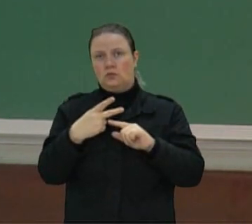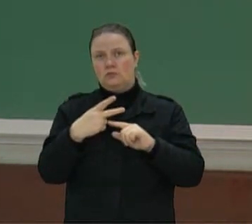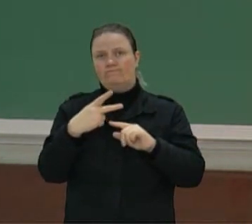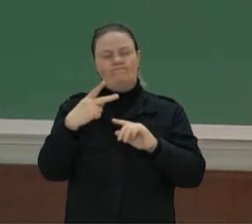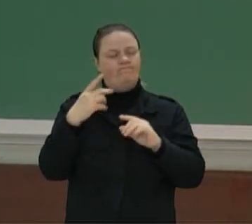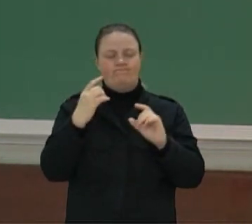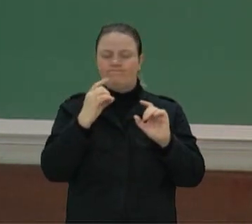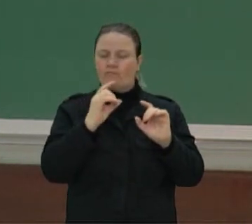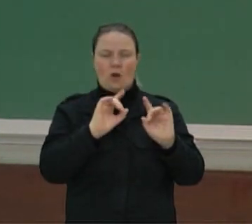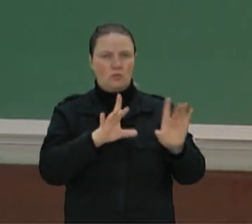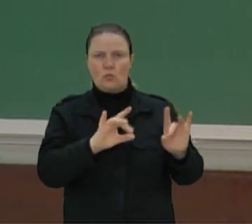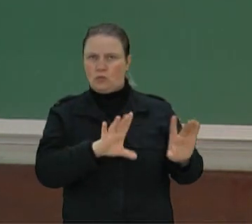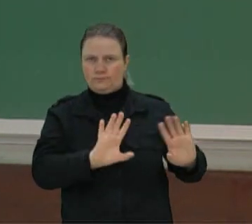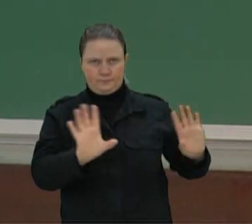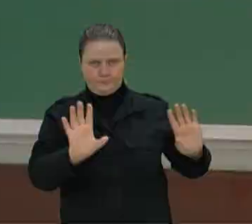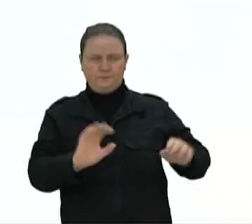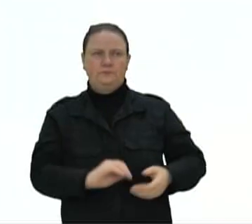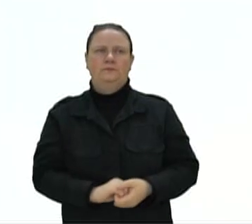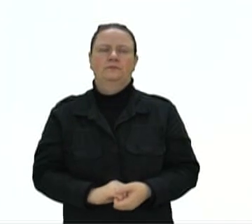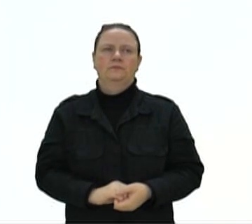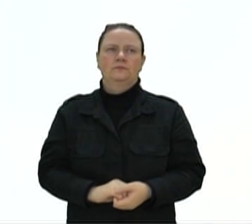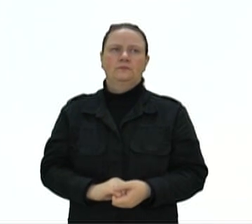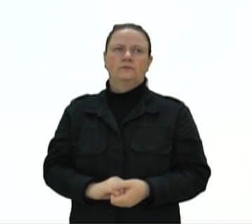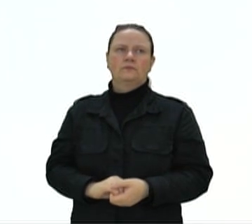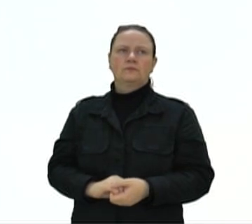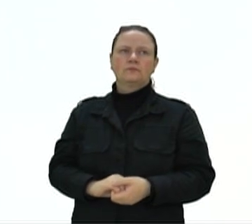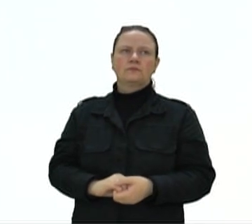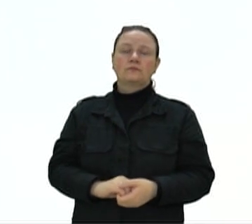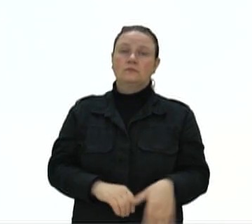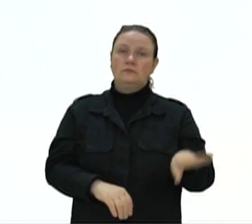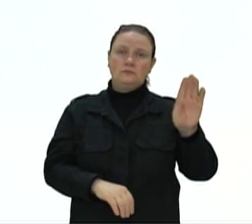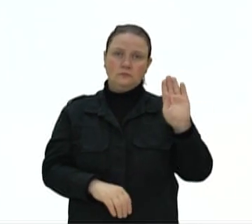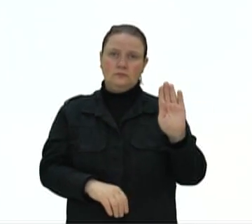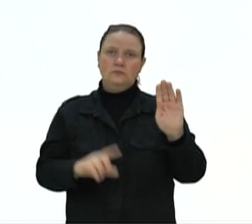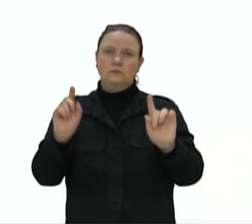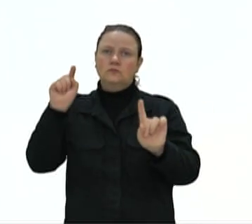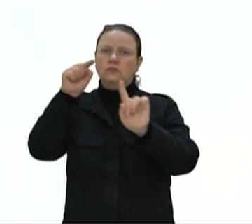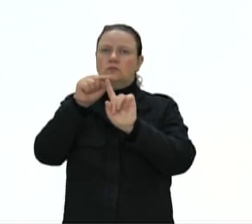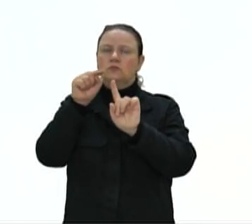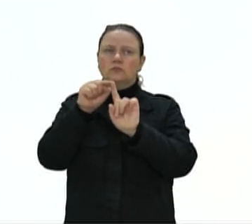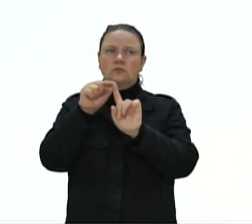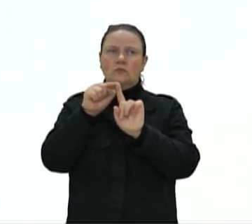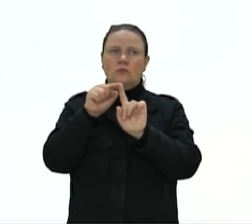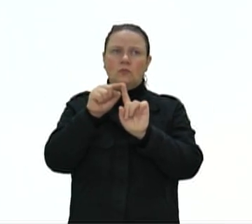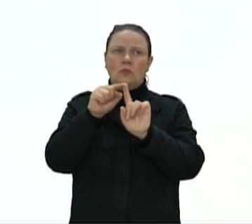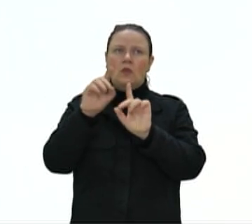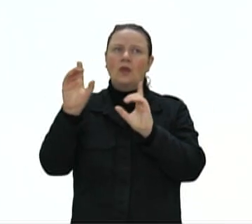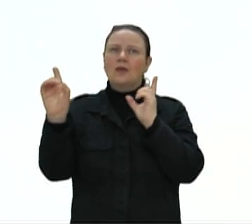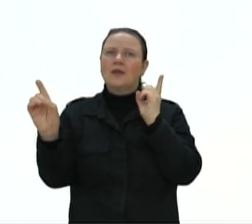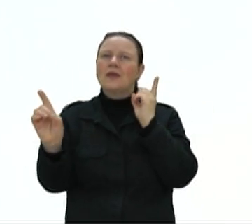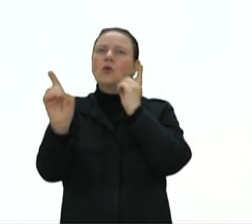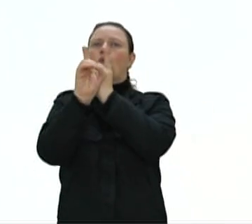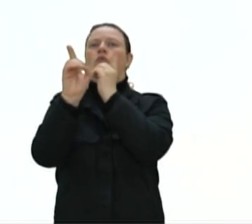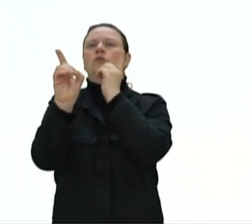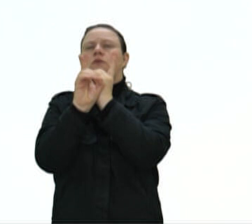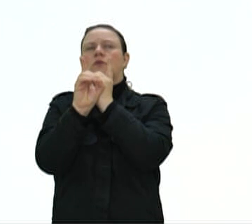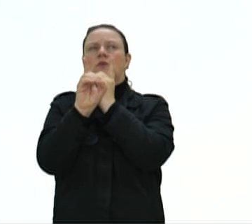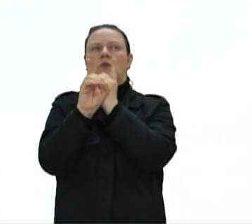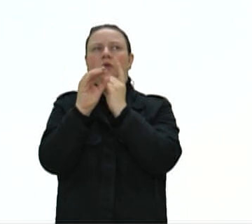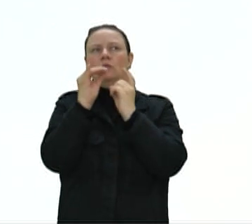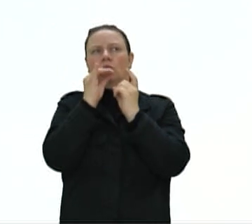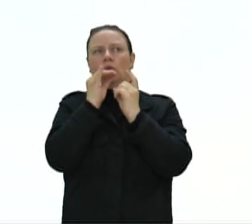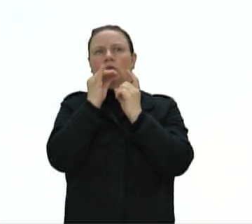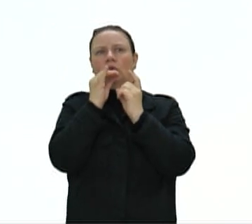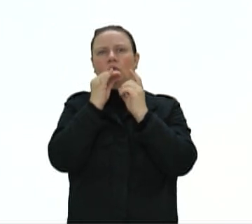descarta. Fica mais fácil assim, né? Então olha só, o B é o ponto que a reta intercepta. Interceptar